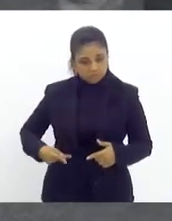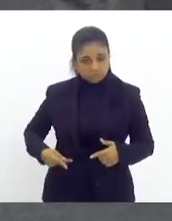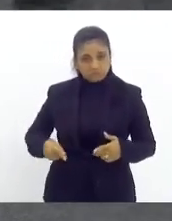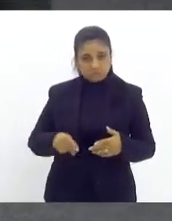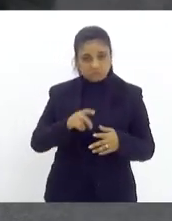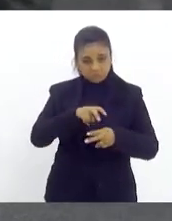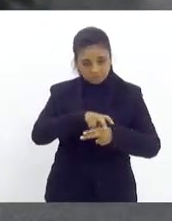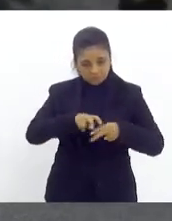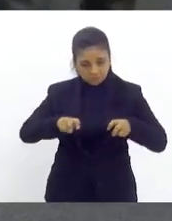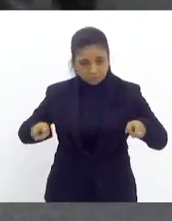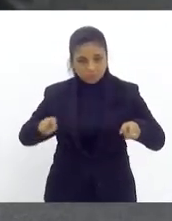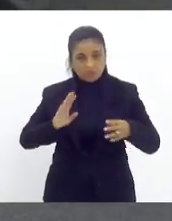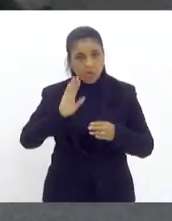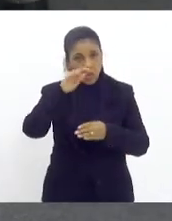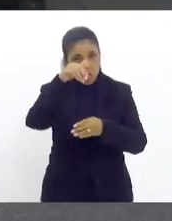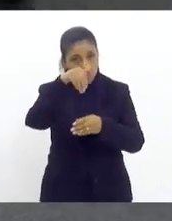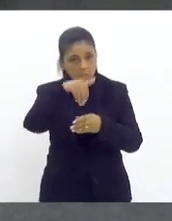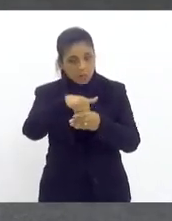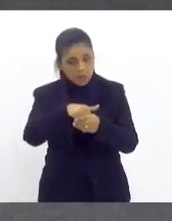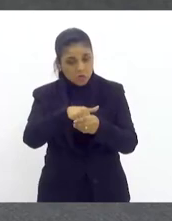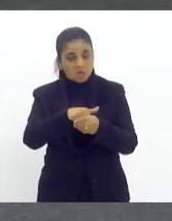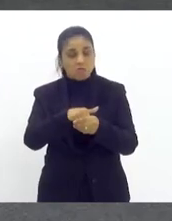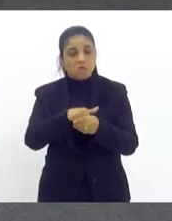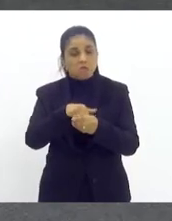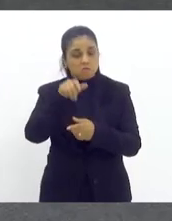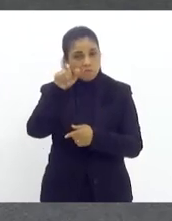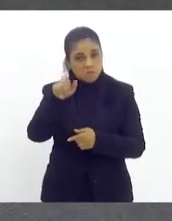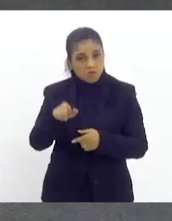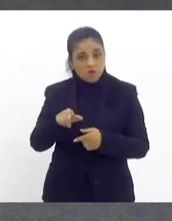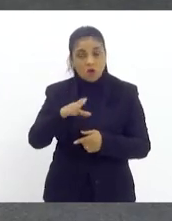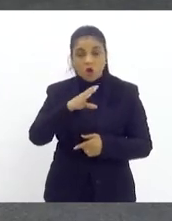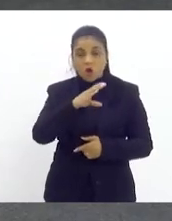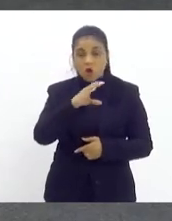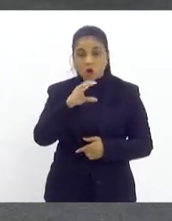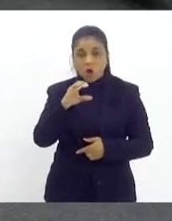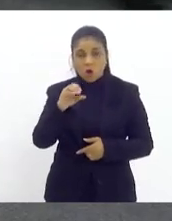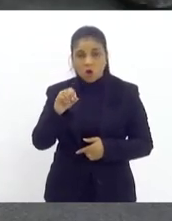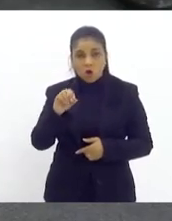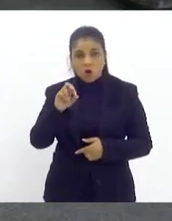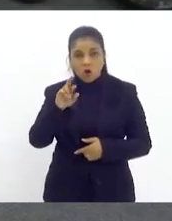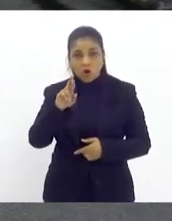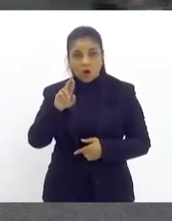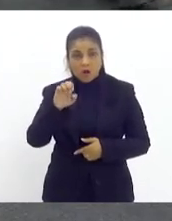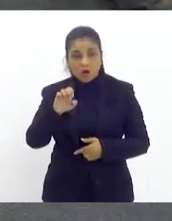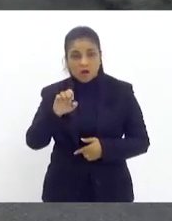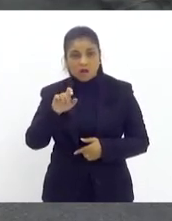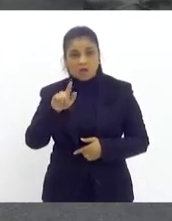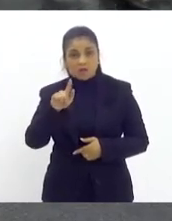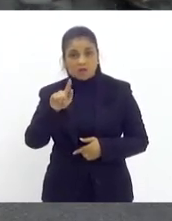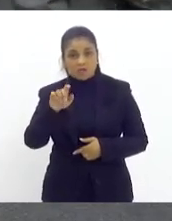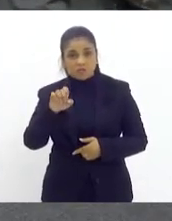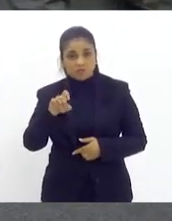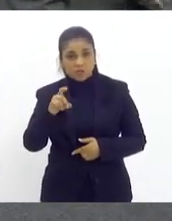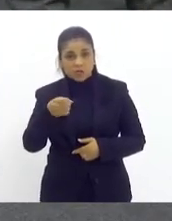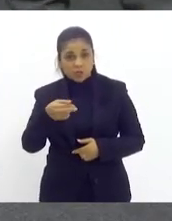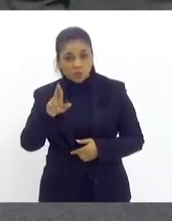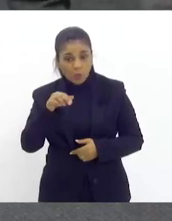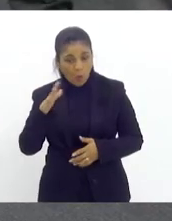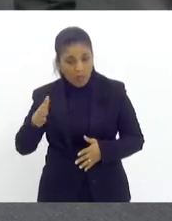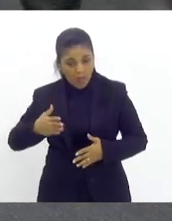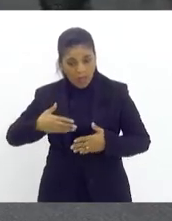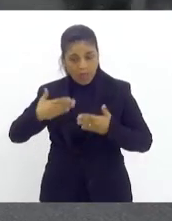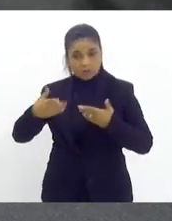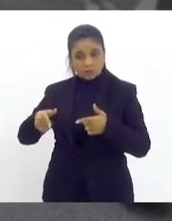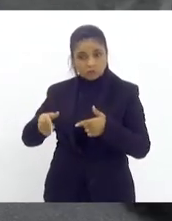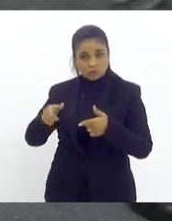todos que votaram votaram nele para função de corregedor eu tenho impressão que ele ficou tão assustado que